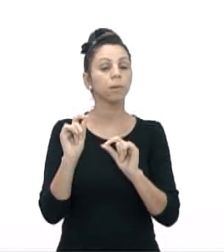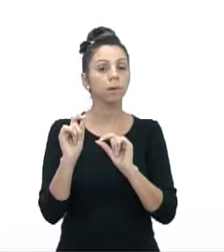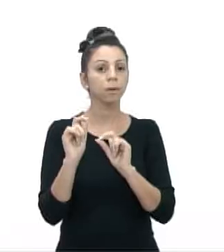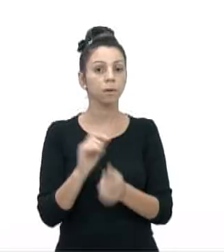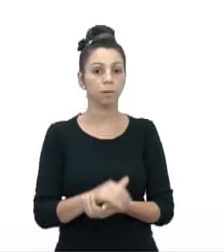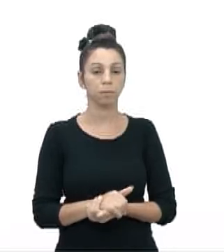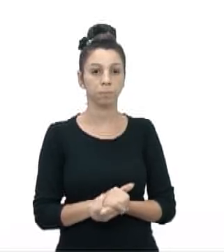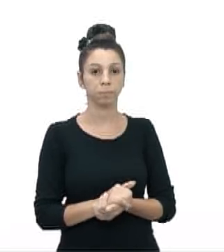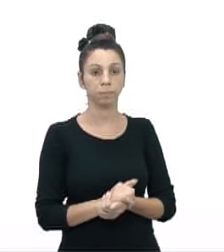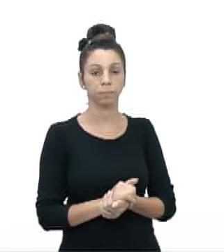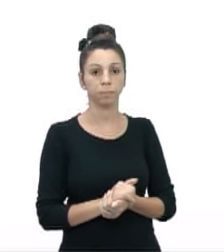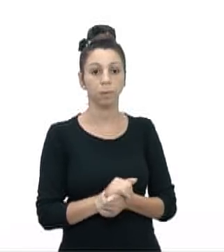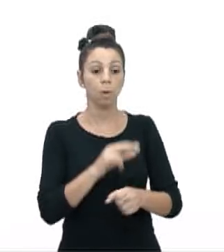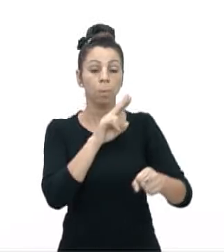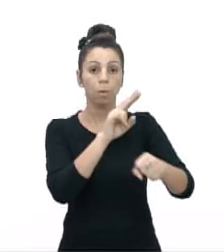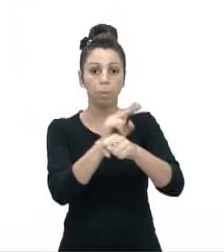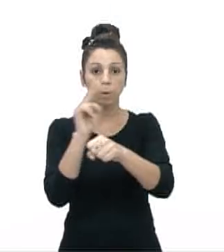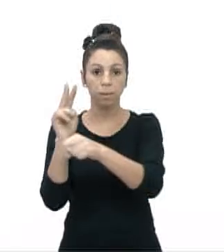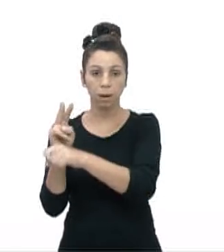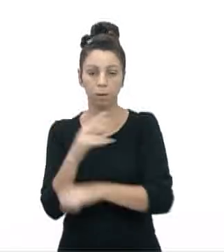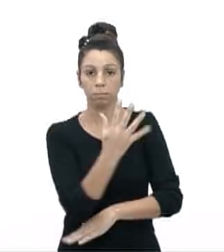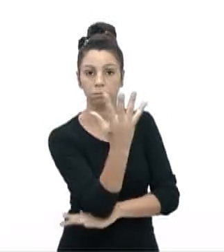da sustentabilidade ambiental.